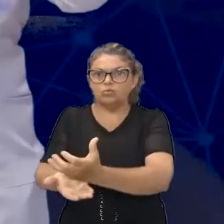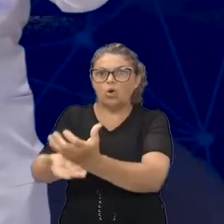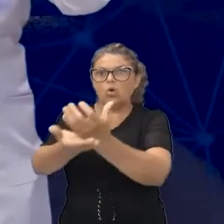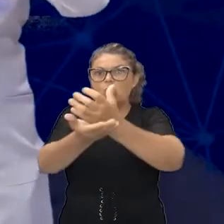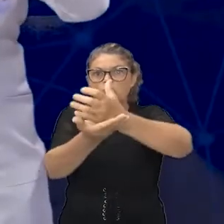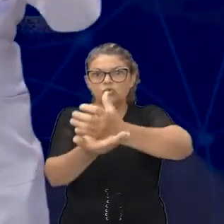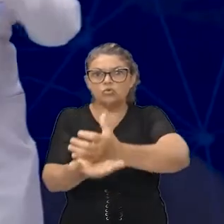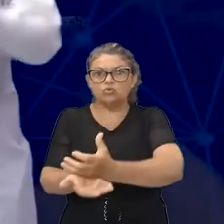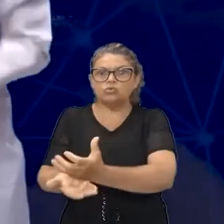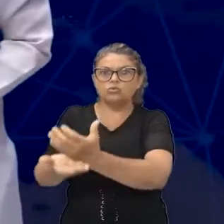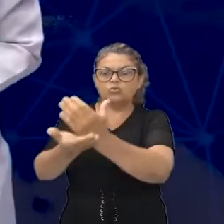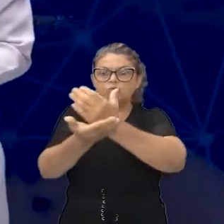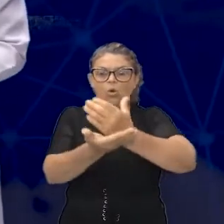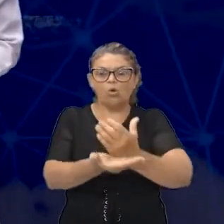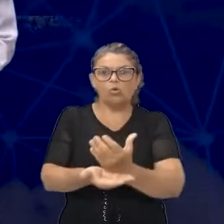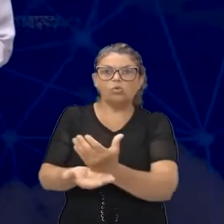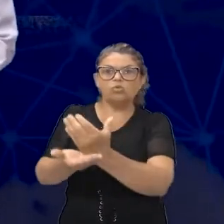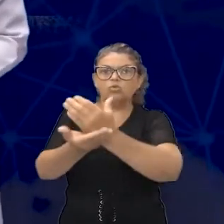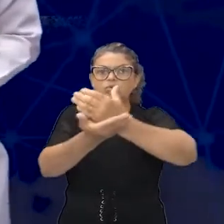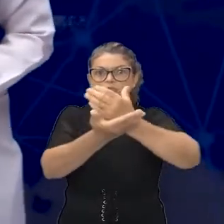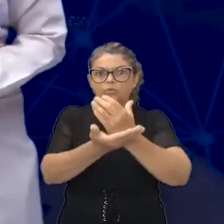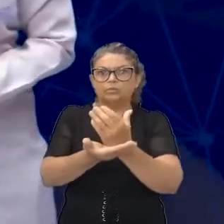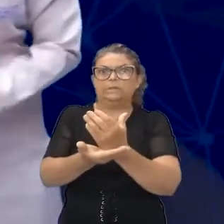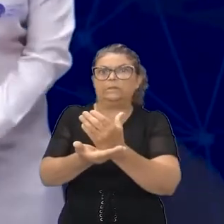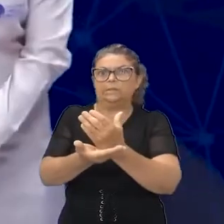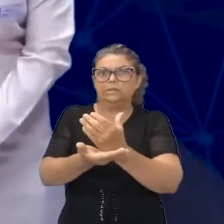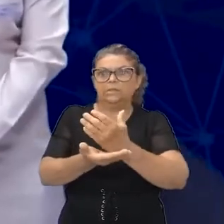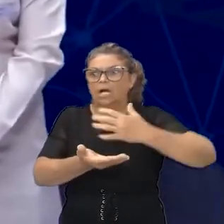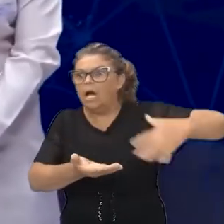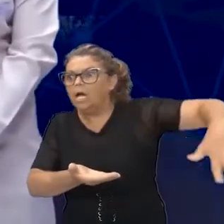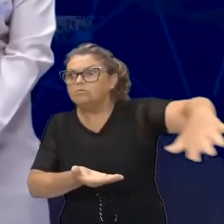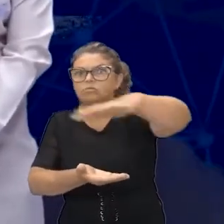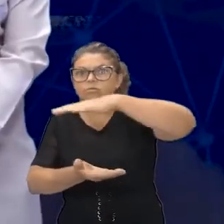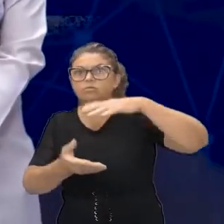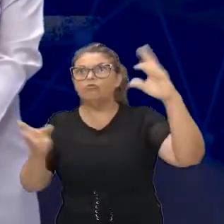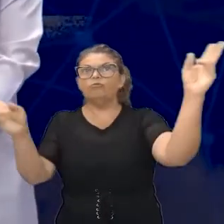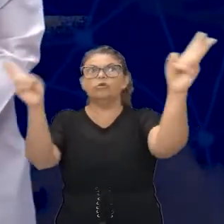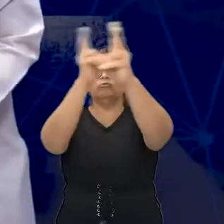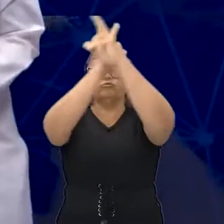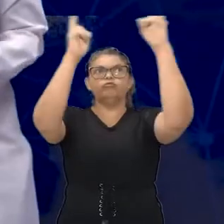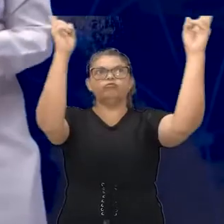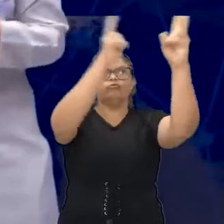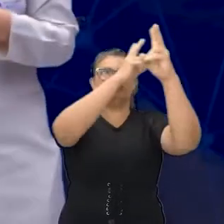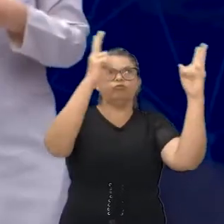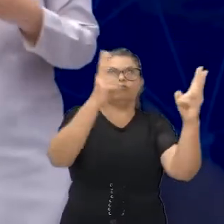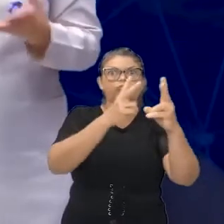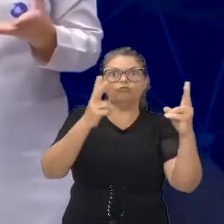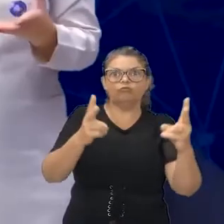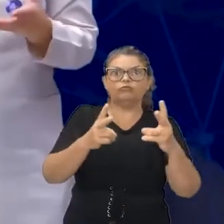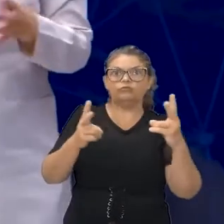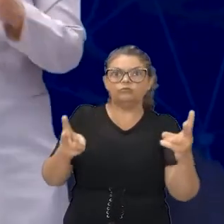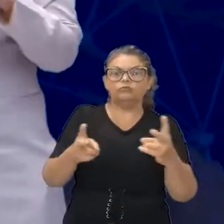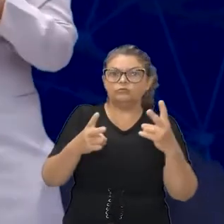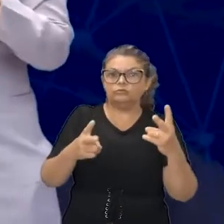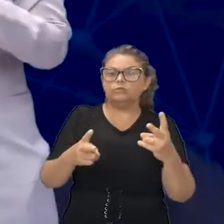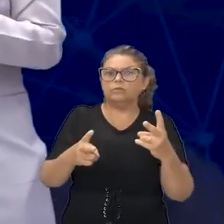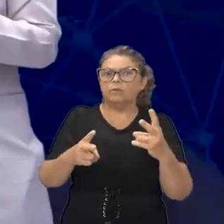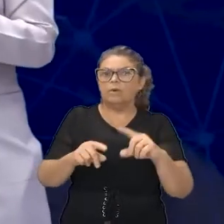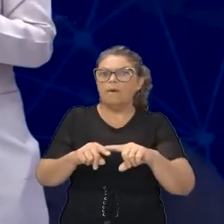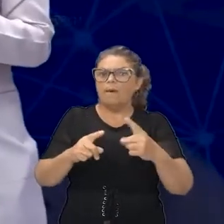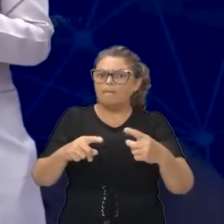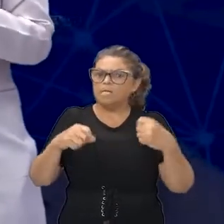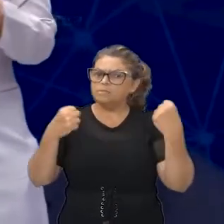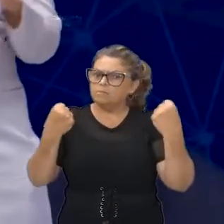preciso aí a sorte do vento, a sorte de quem estava no comando dessa embarcação. E não se tinha ideia. Havia-se